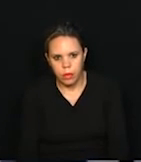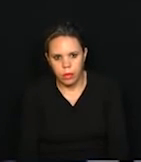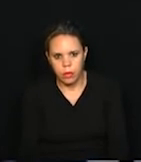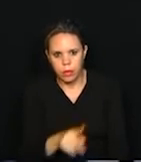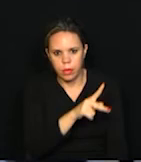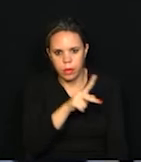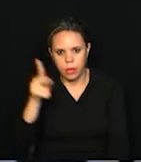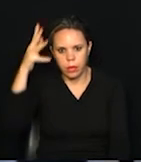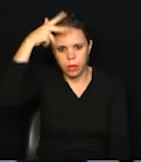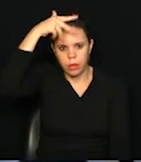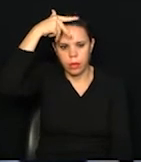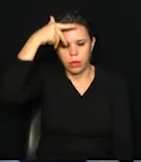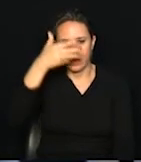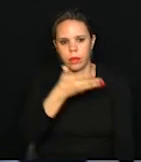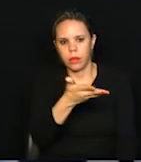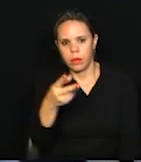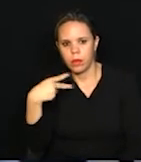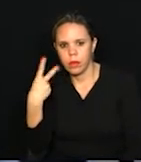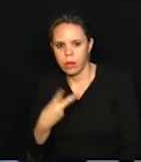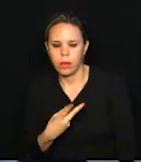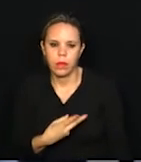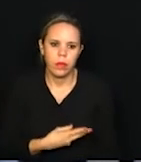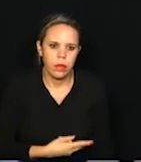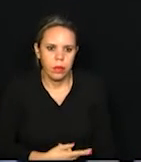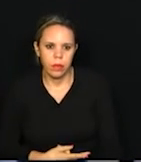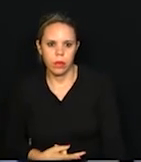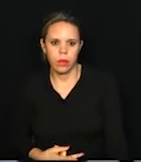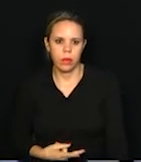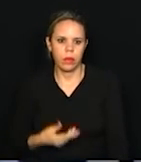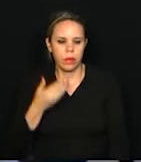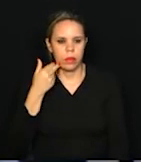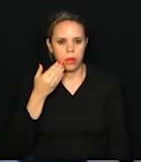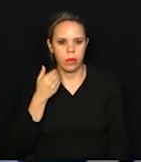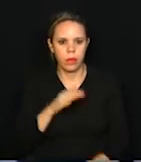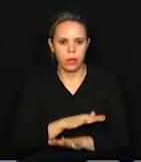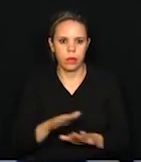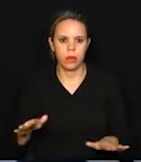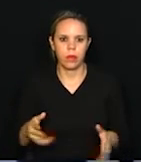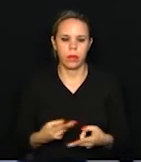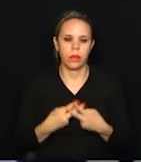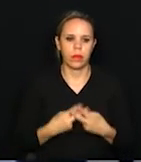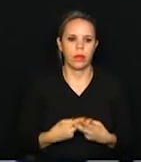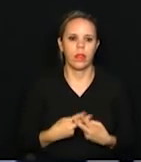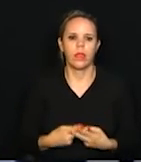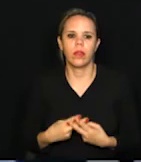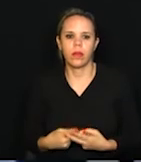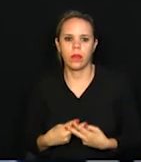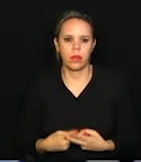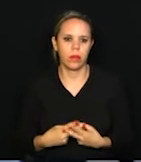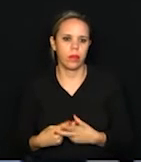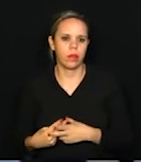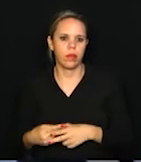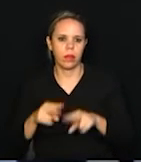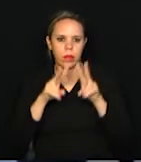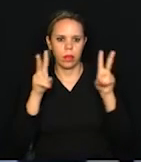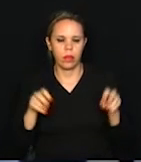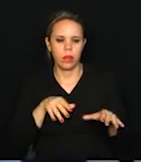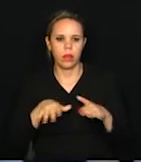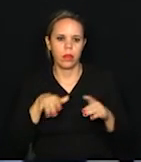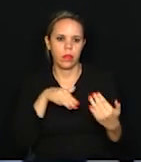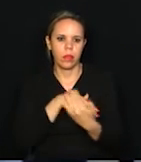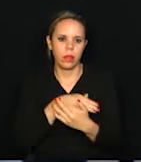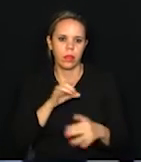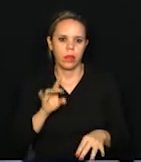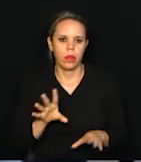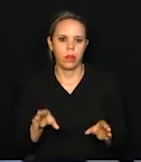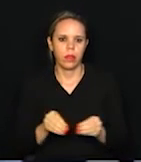Presidente Rodrigo, senhores vereadores, não querendo abusar da extrema paciência dos senhores com esse tema aqui da mobilidade, eu só queria